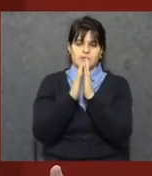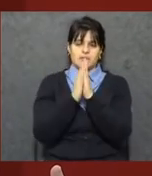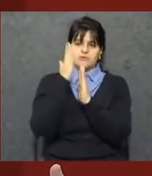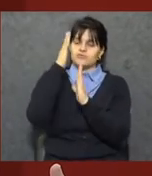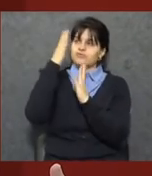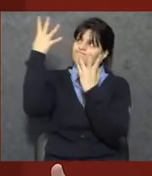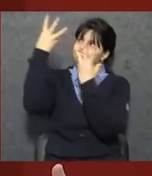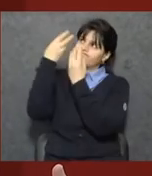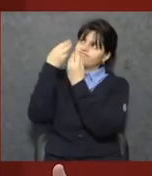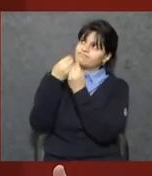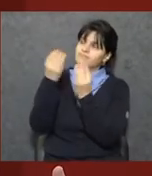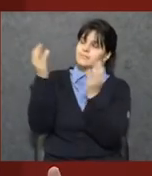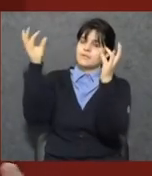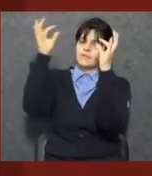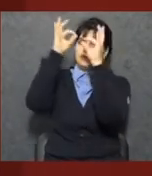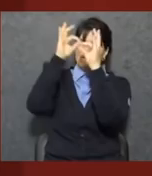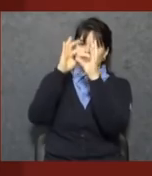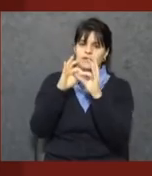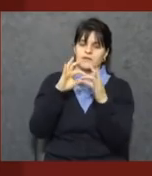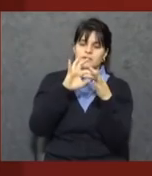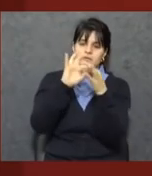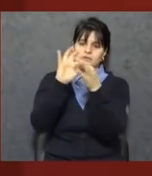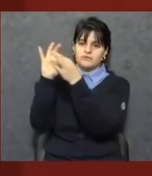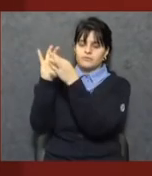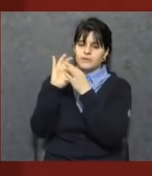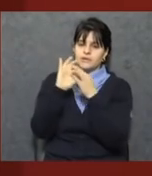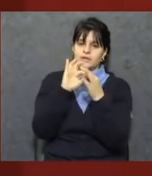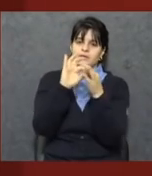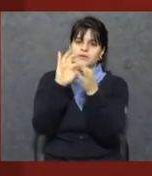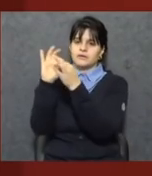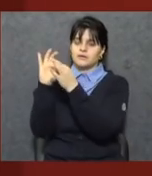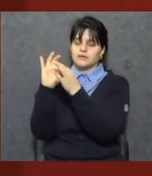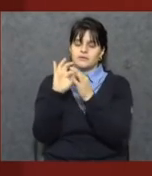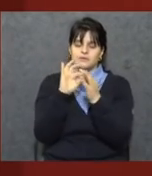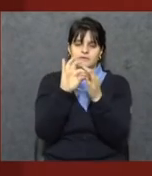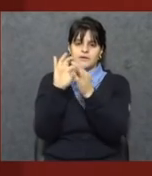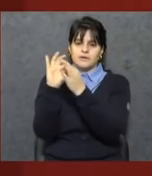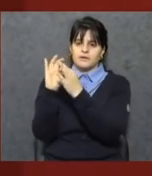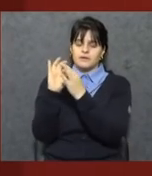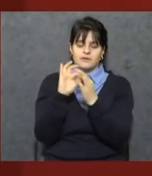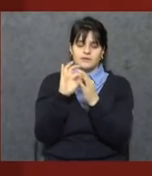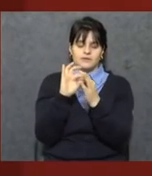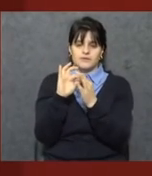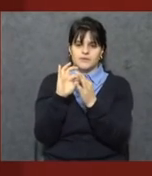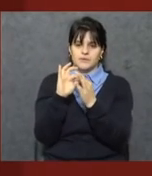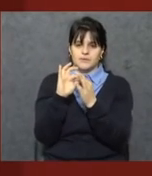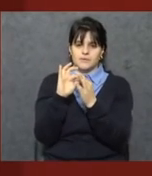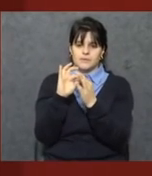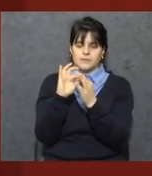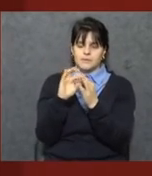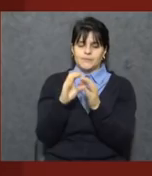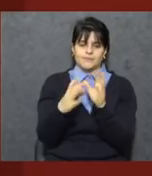Deus convosco, na unidade do Espírito Santo.